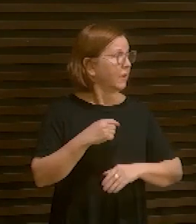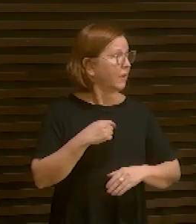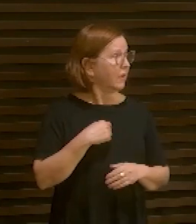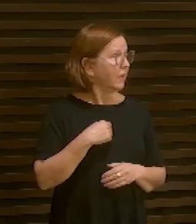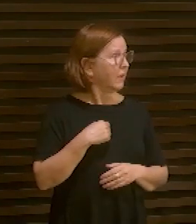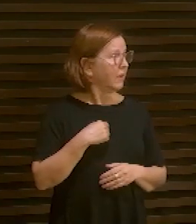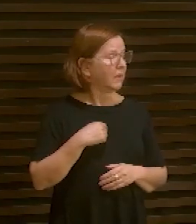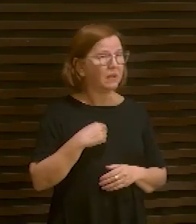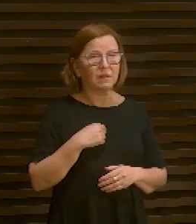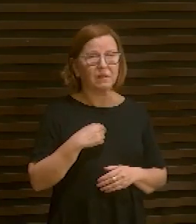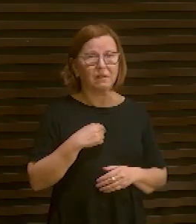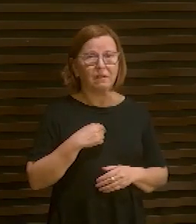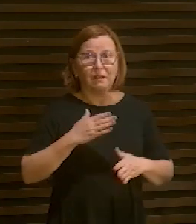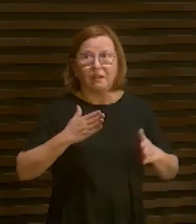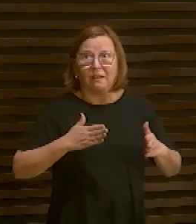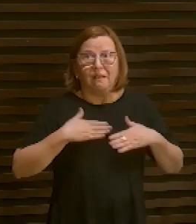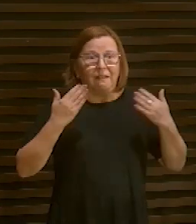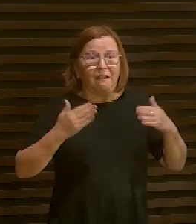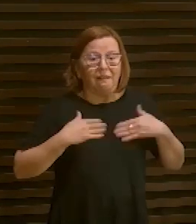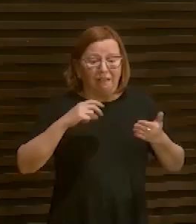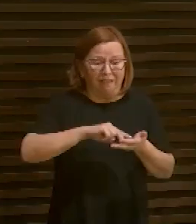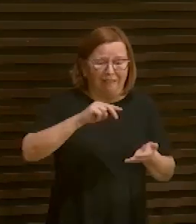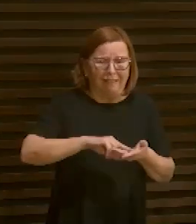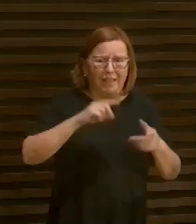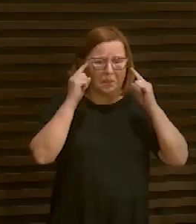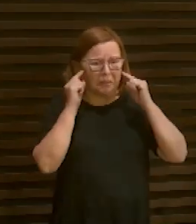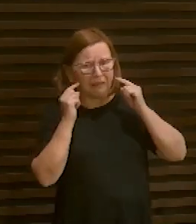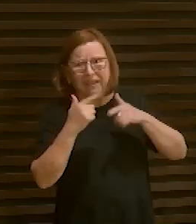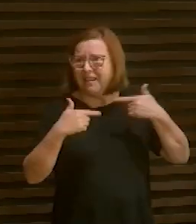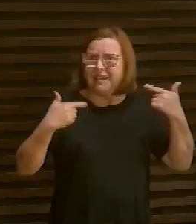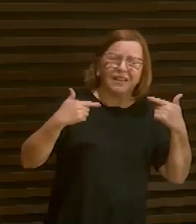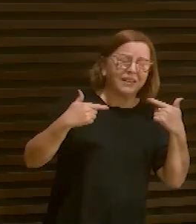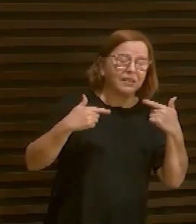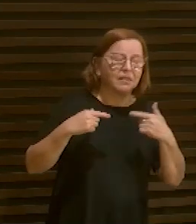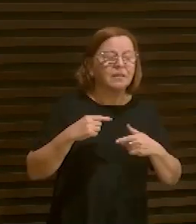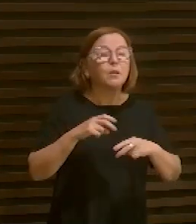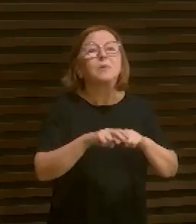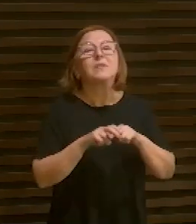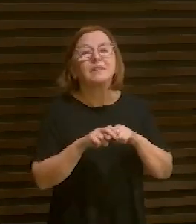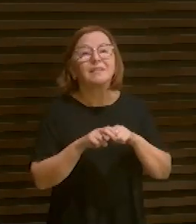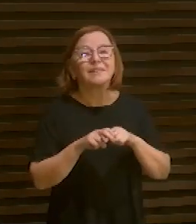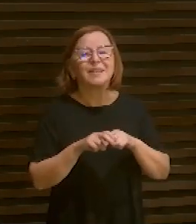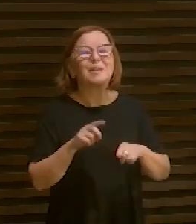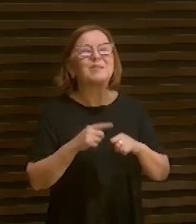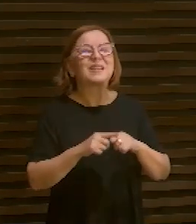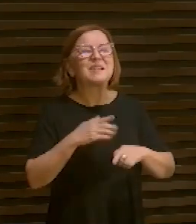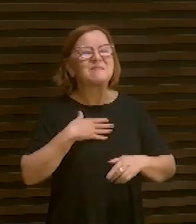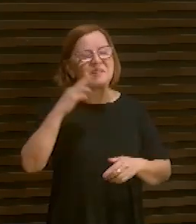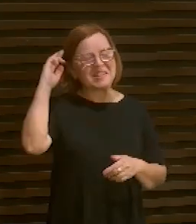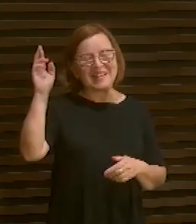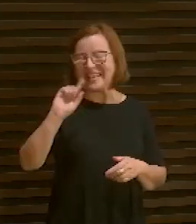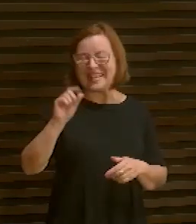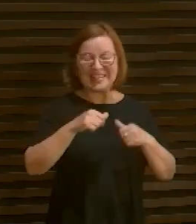quase que eu morro de alegria. Eu chorava, eu ria. Sabe por quê? Porque meu Senhor não